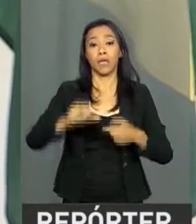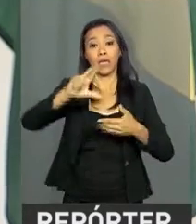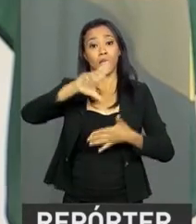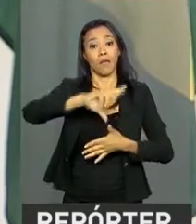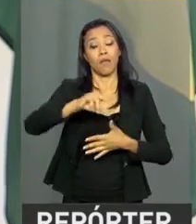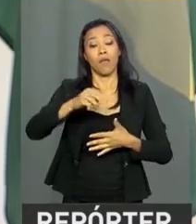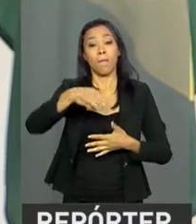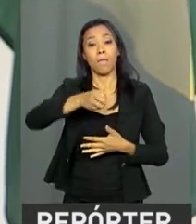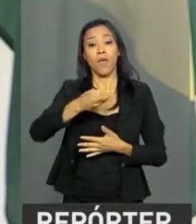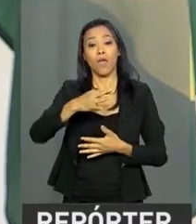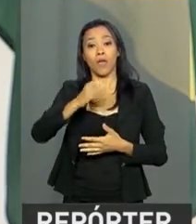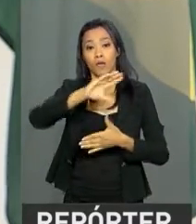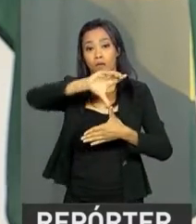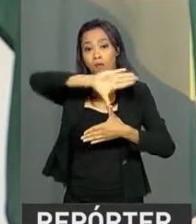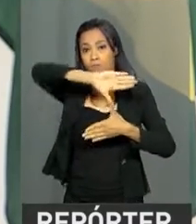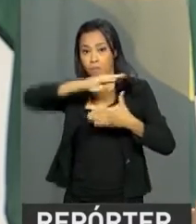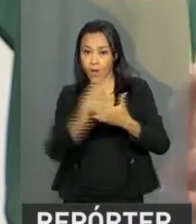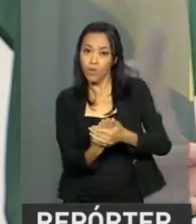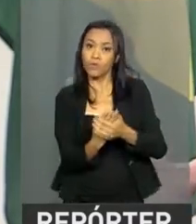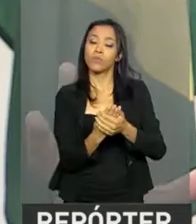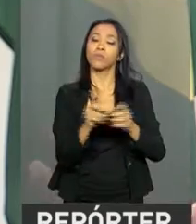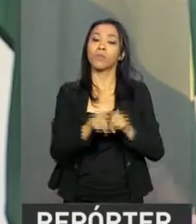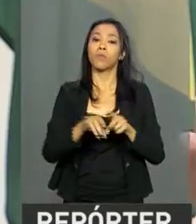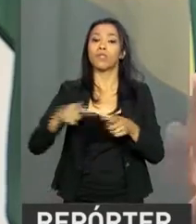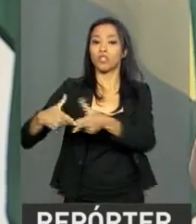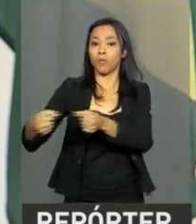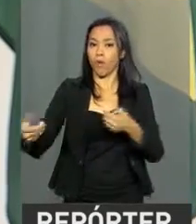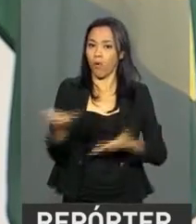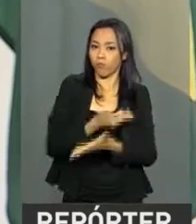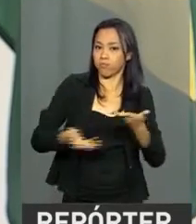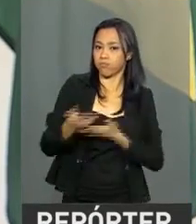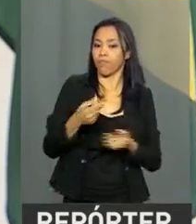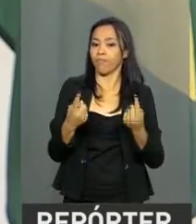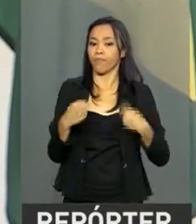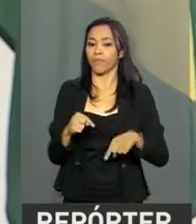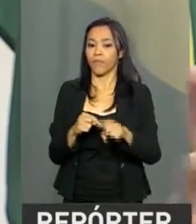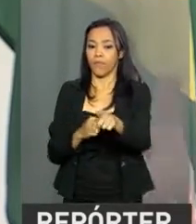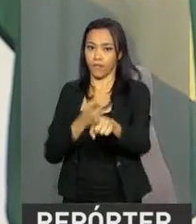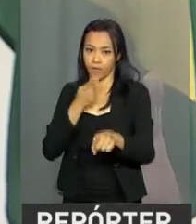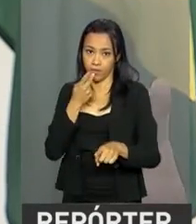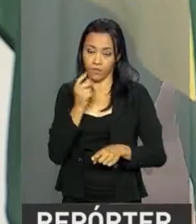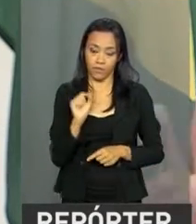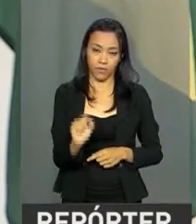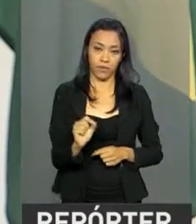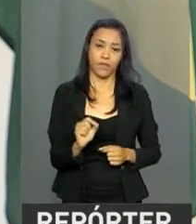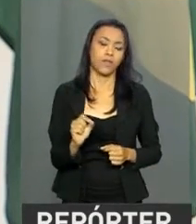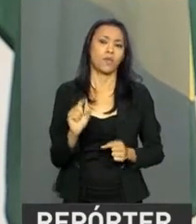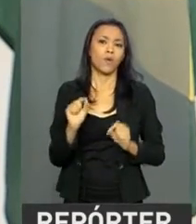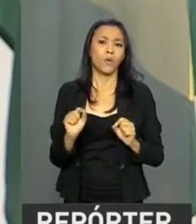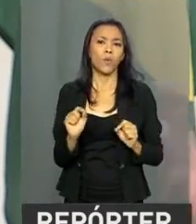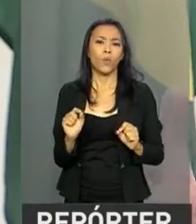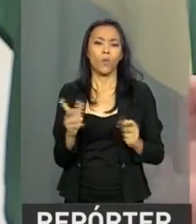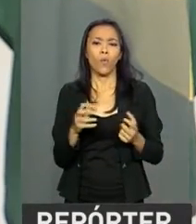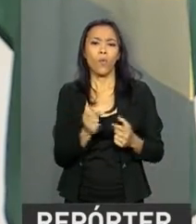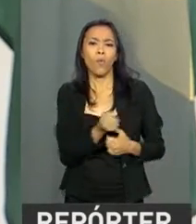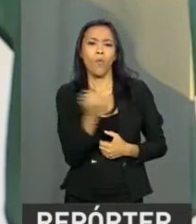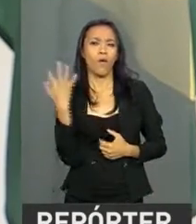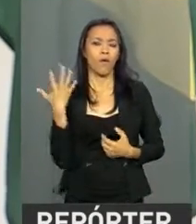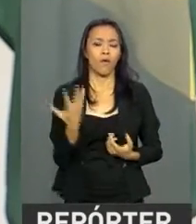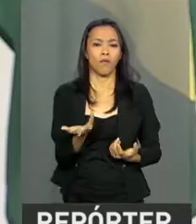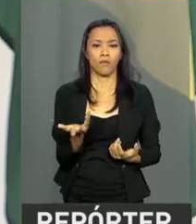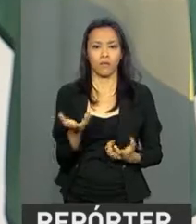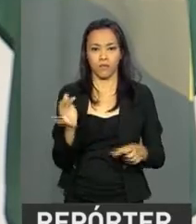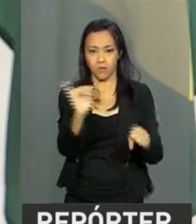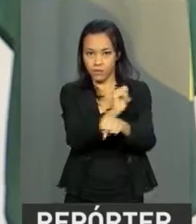essas visitas fazem é que você pega a relação e você vê o que está funcionando, quais são os mecanismos,